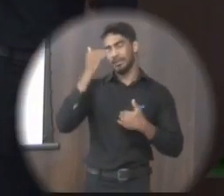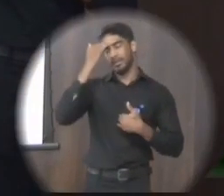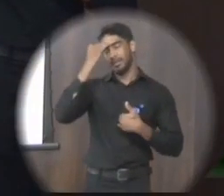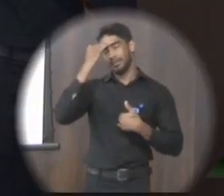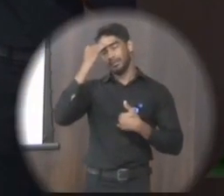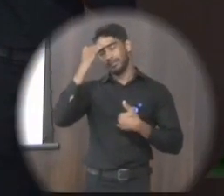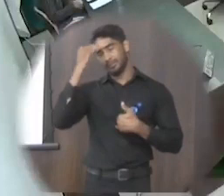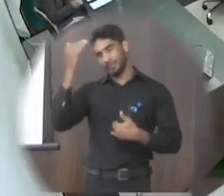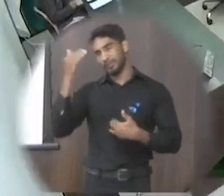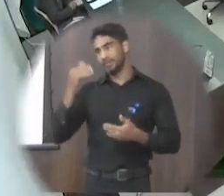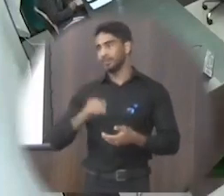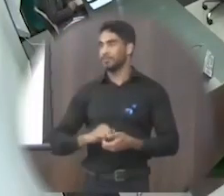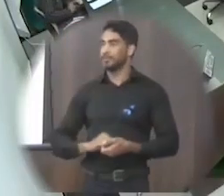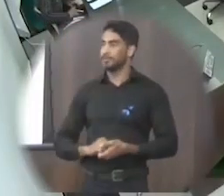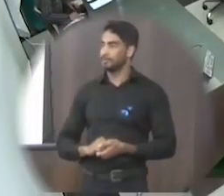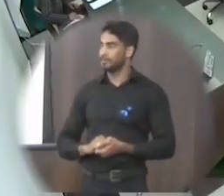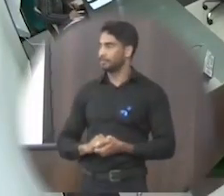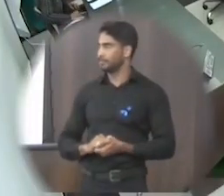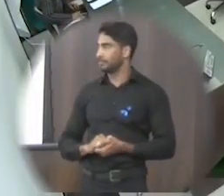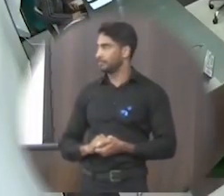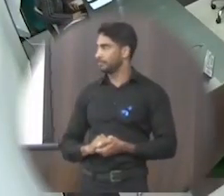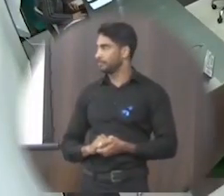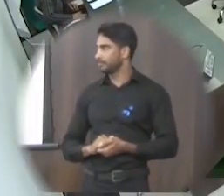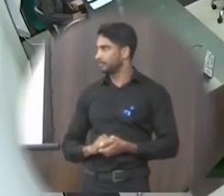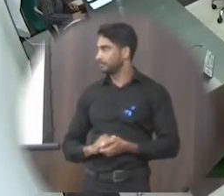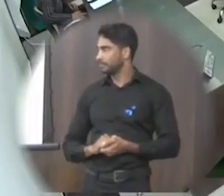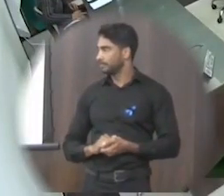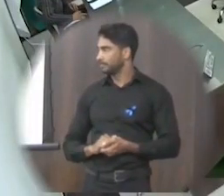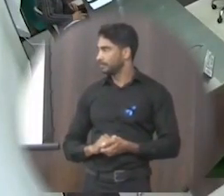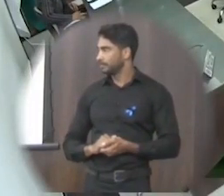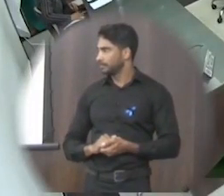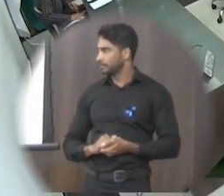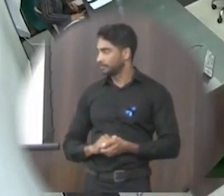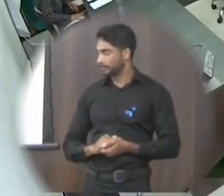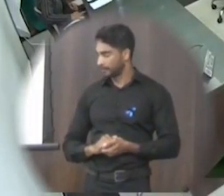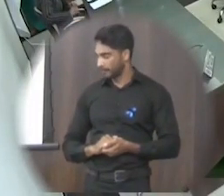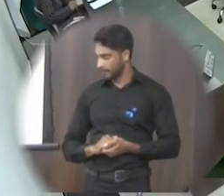pela disponibilidade. Mais algum vereador quer fazer uso da palavra?